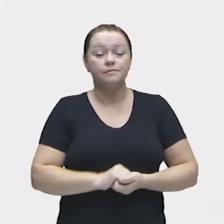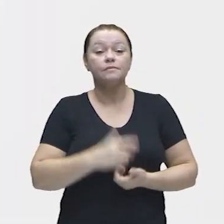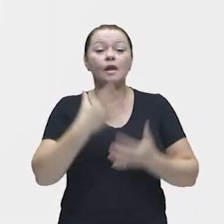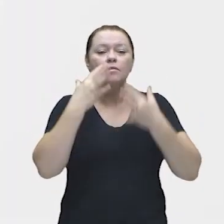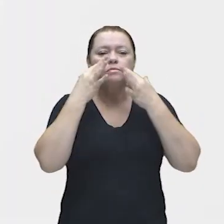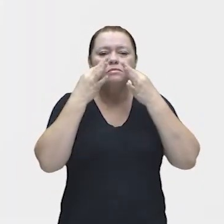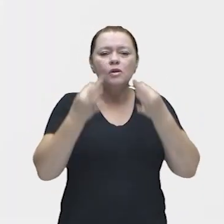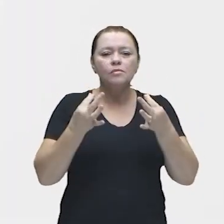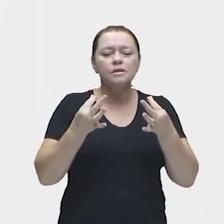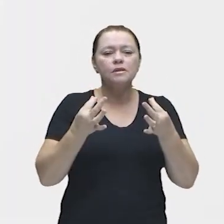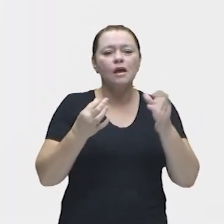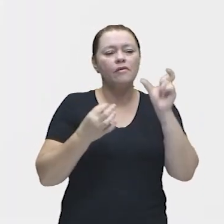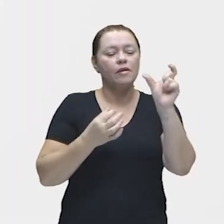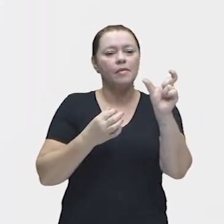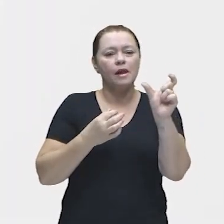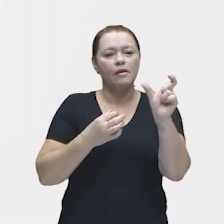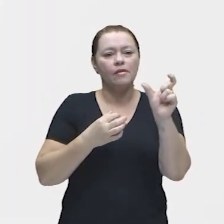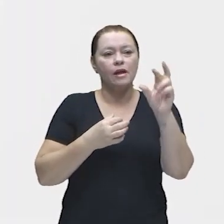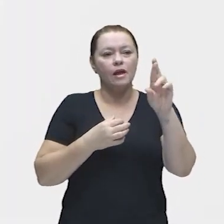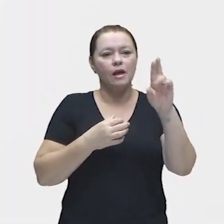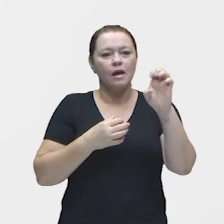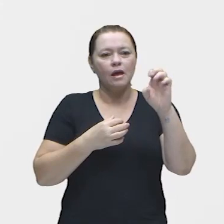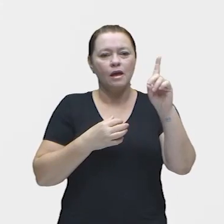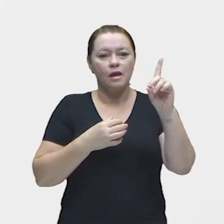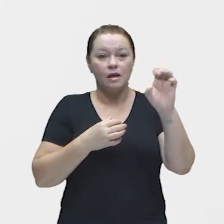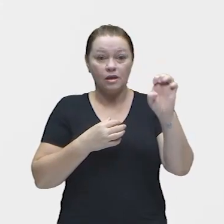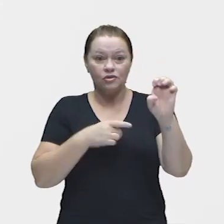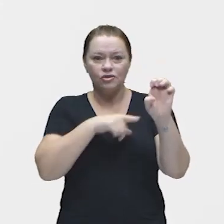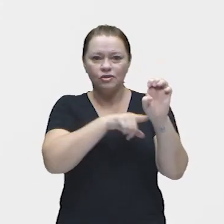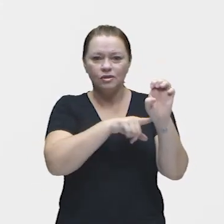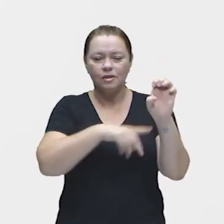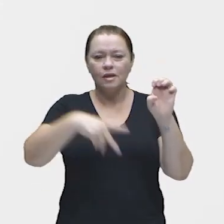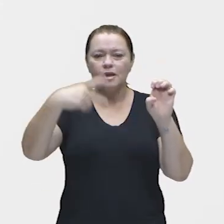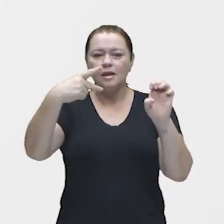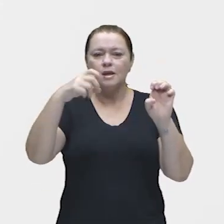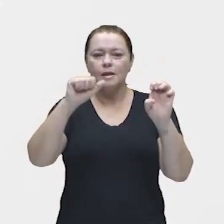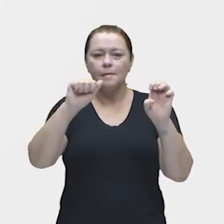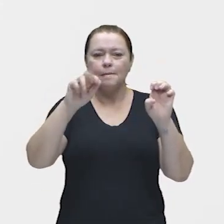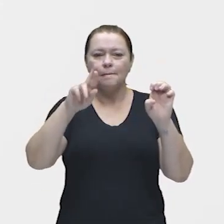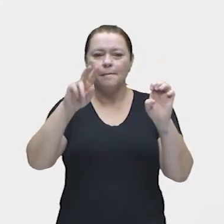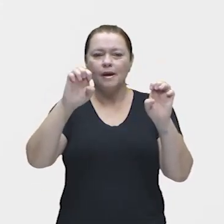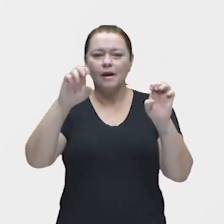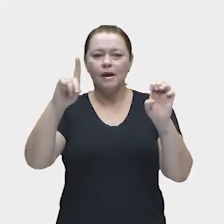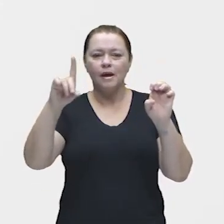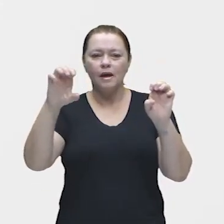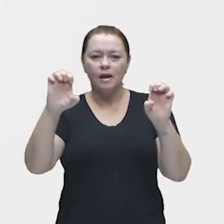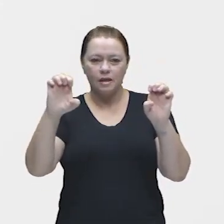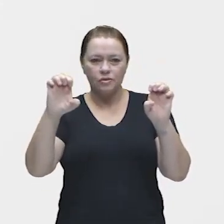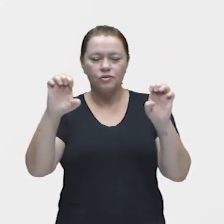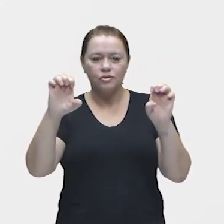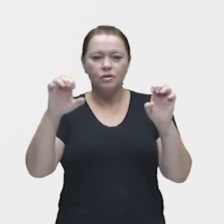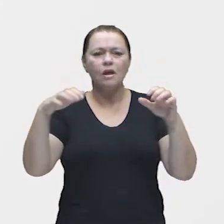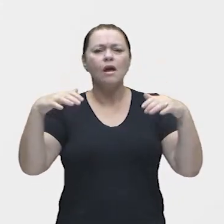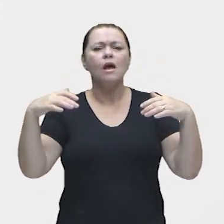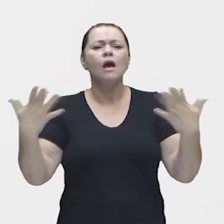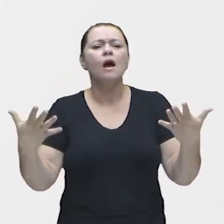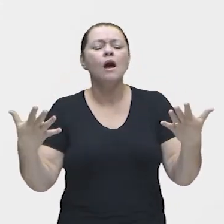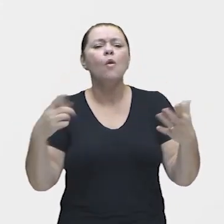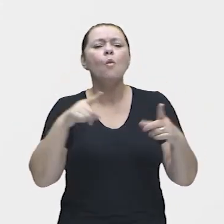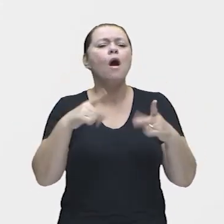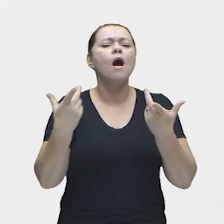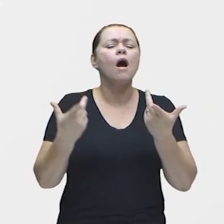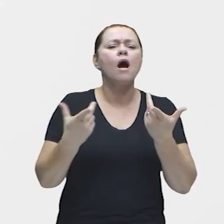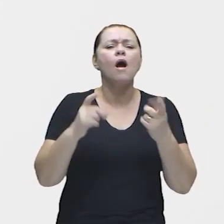Observe essas palavras desse poema. Rede e parede. Qual o mistério da pronúncia, crianças, aí